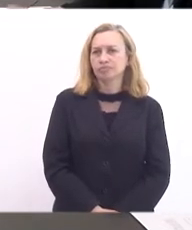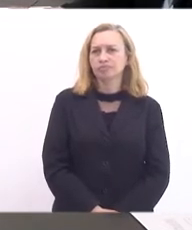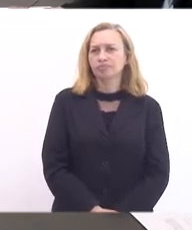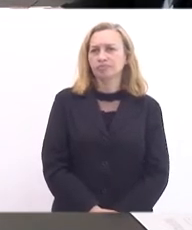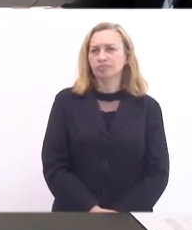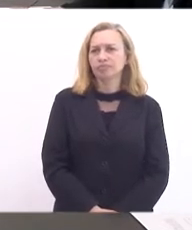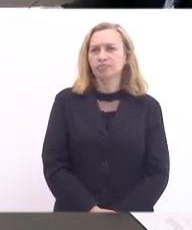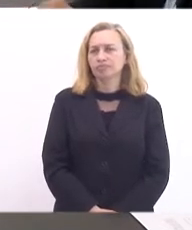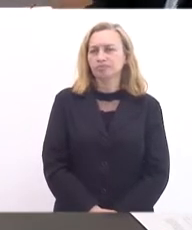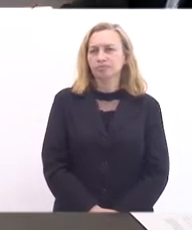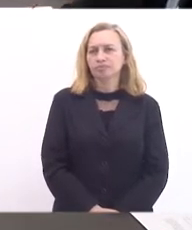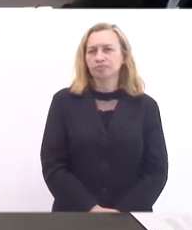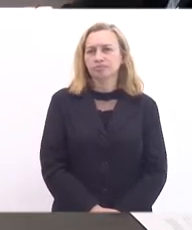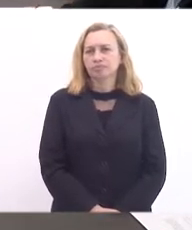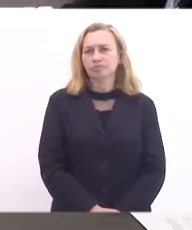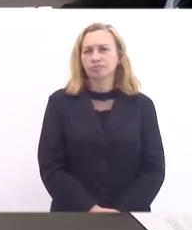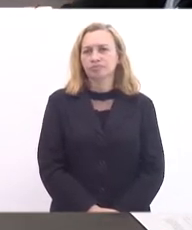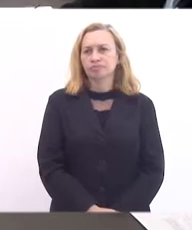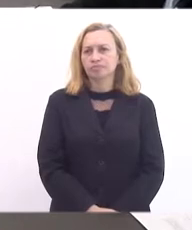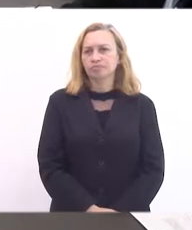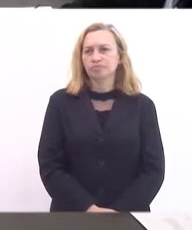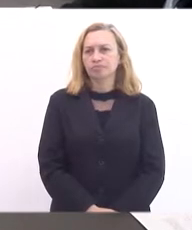um pouco